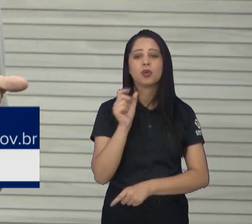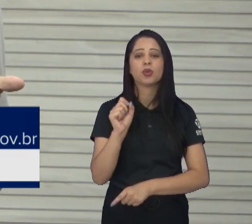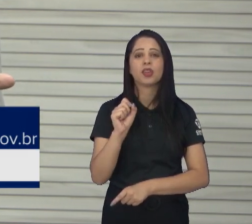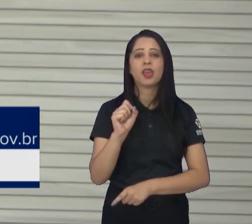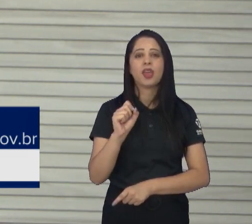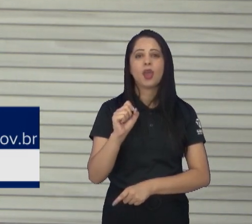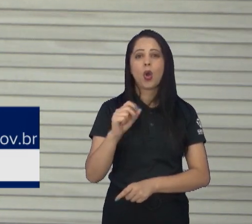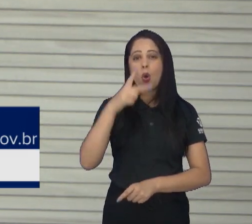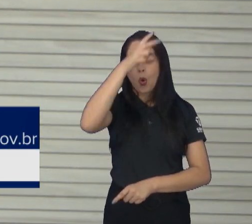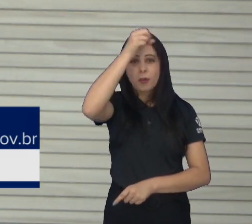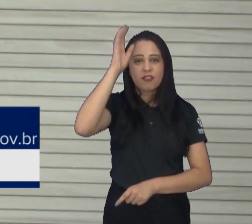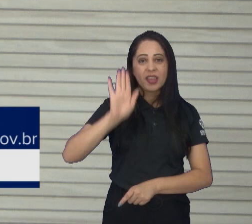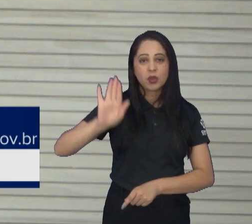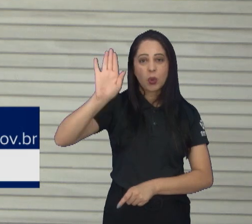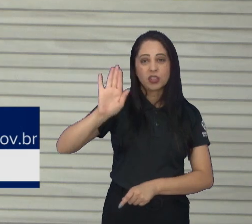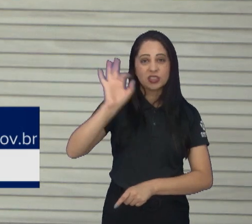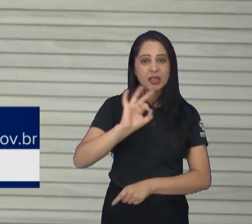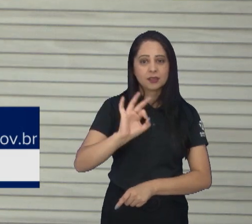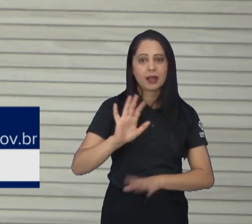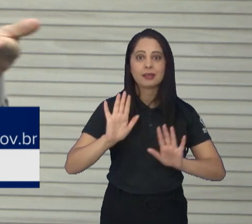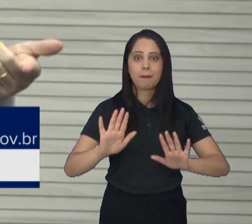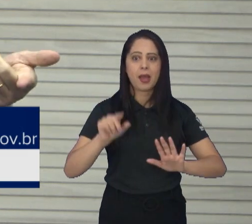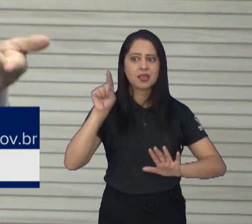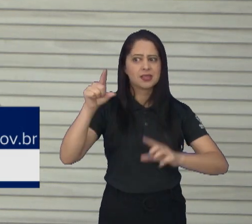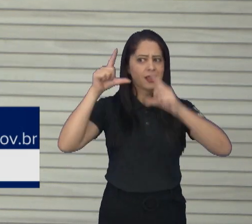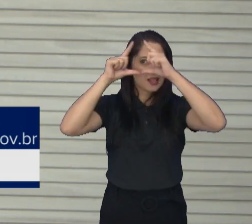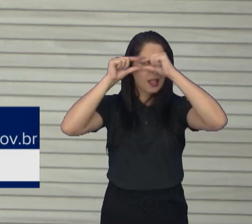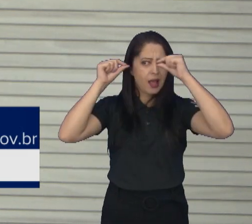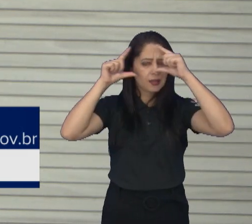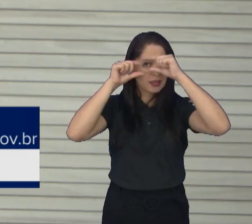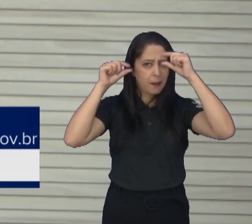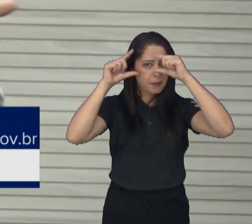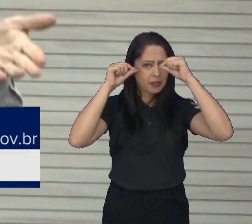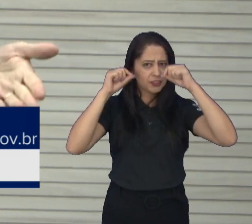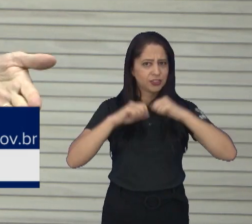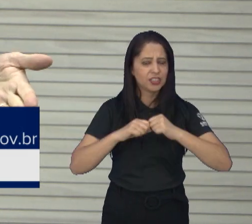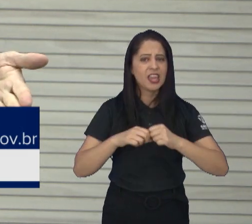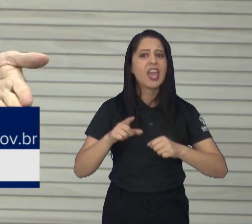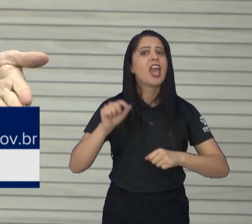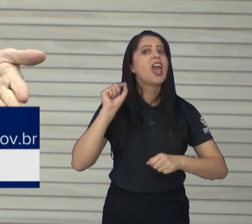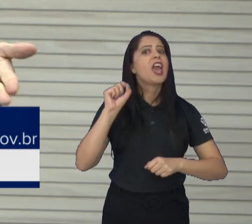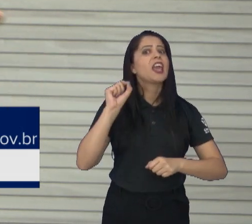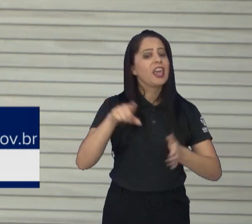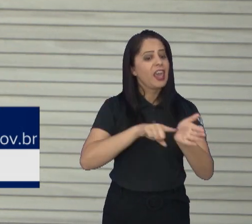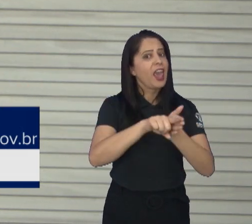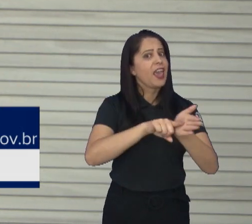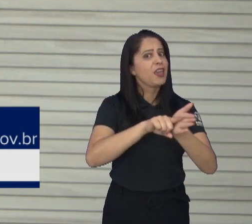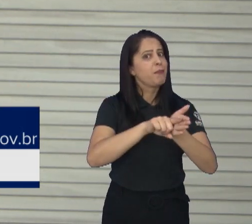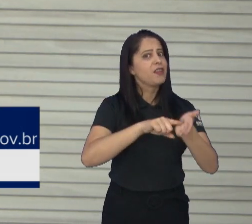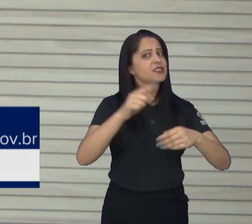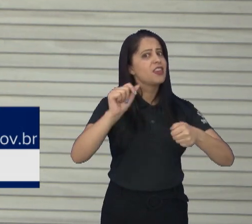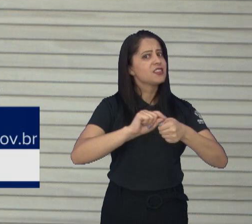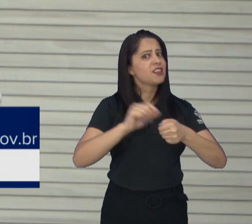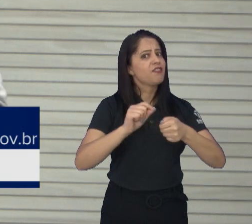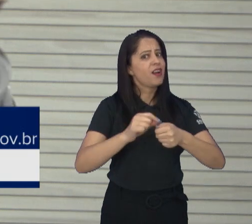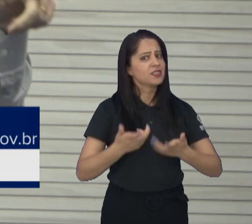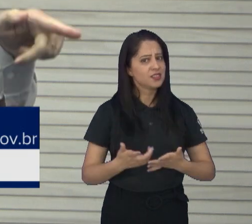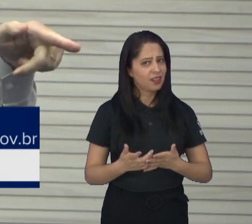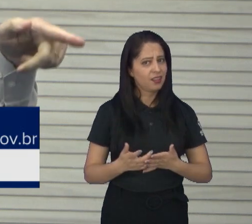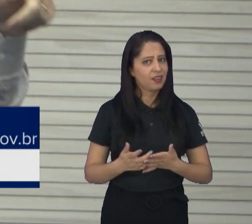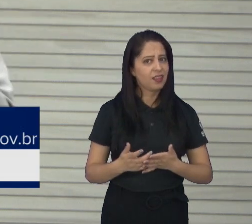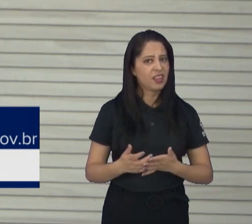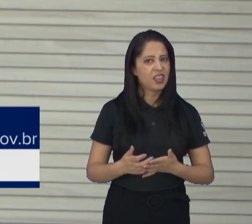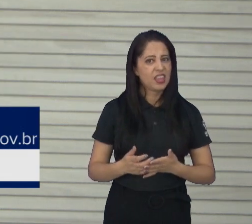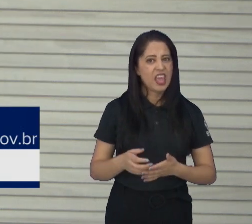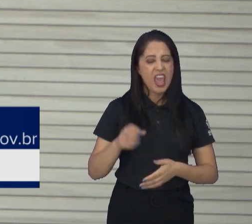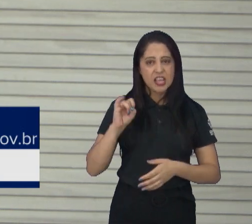candidato, porém, a gente precisa ver na Band quem que encomendou essa pesquisa, então, porque o nome dele estava lá. E, normalmente, você tem que autorizar o seu